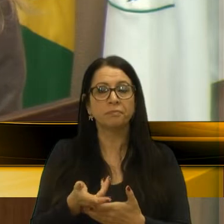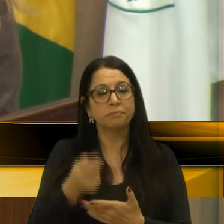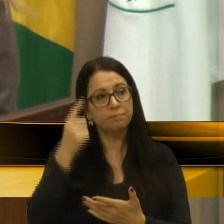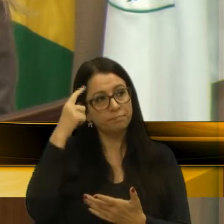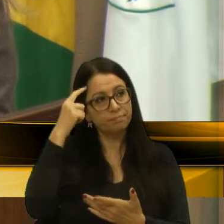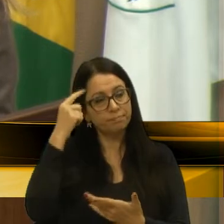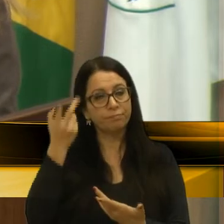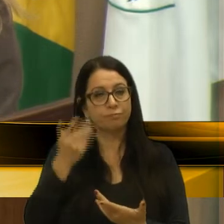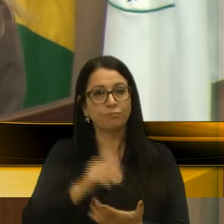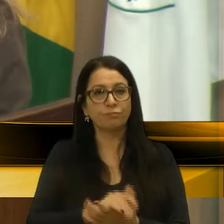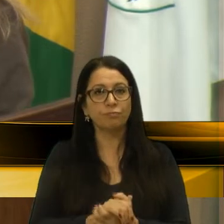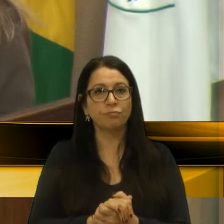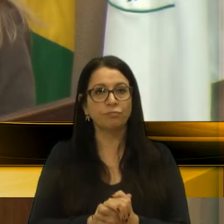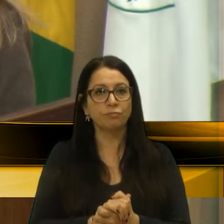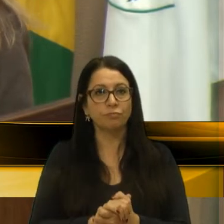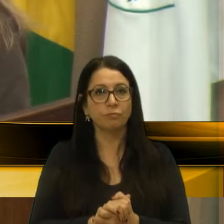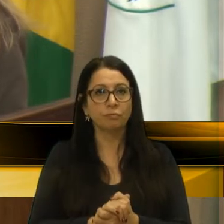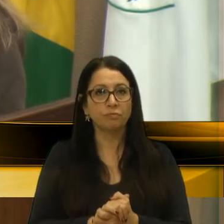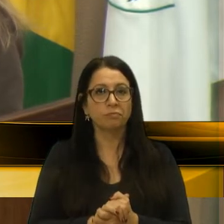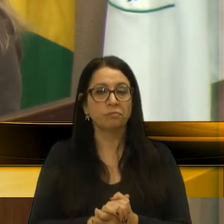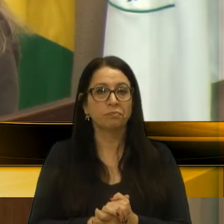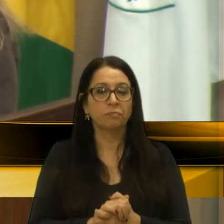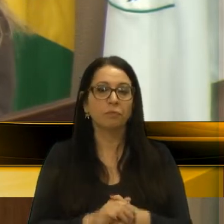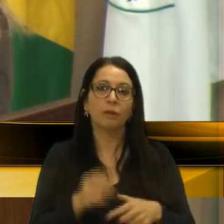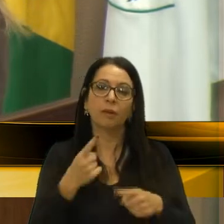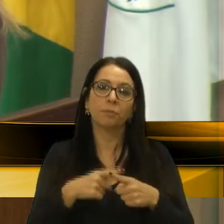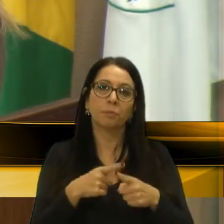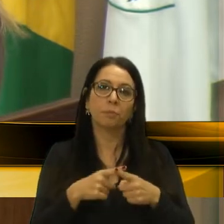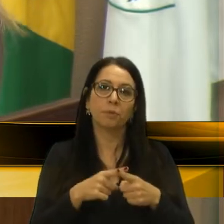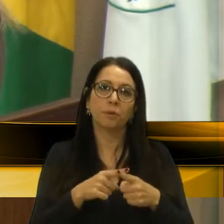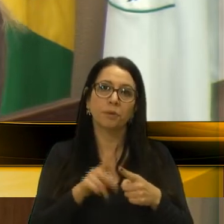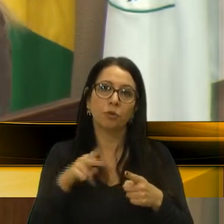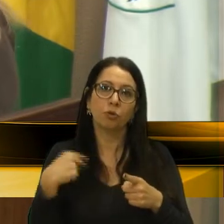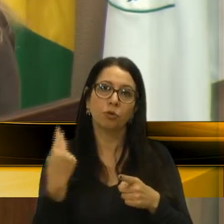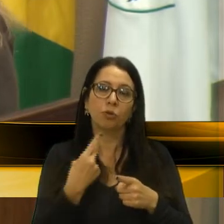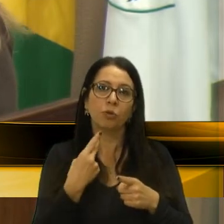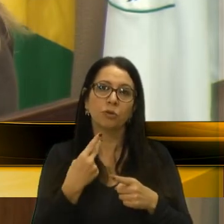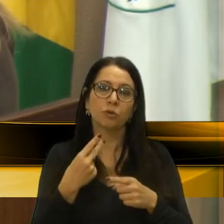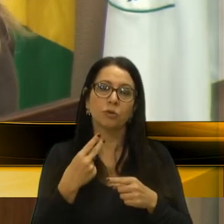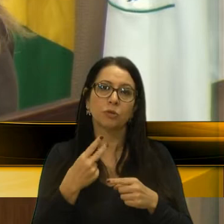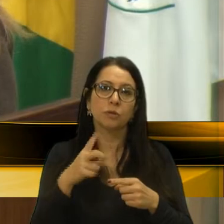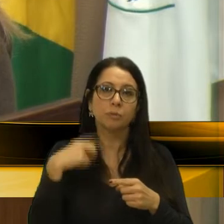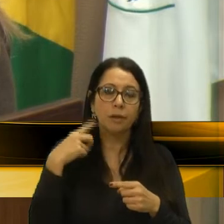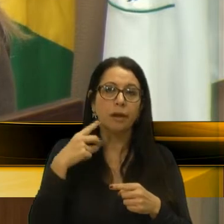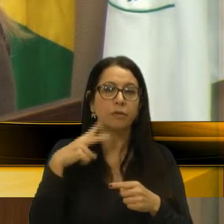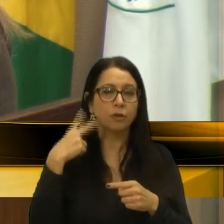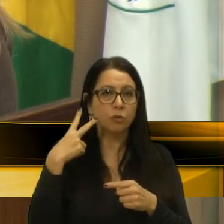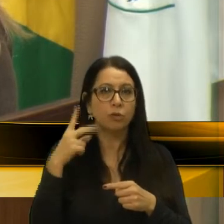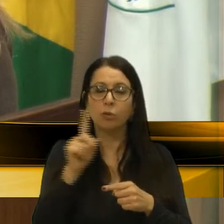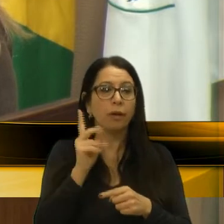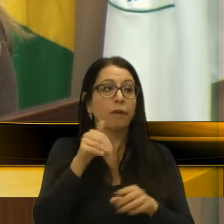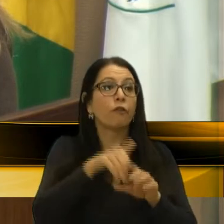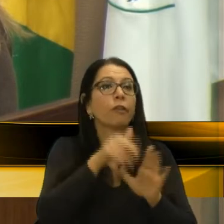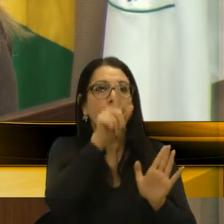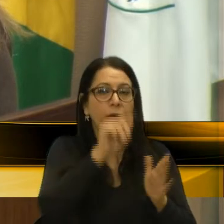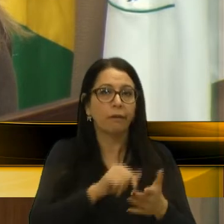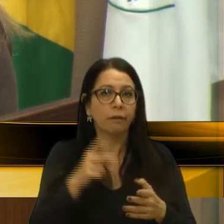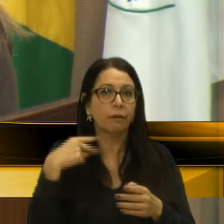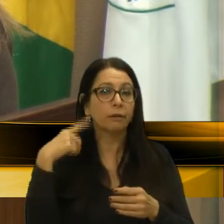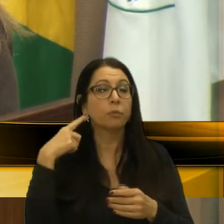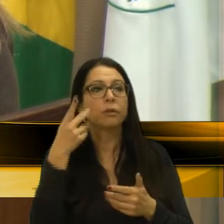pensando, né, por que os nossos parlamentares não querem votar?